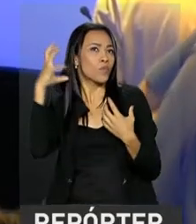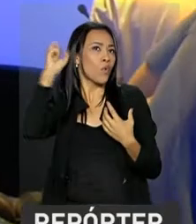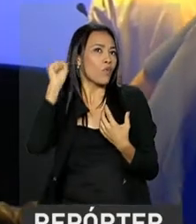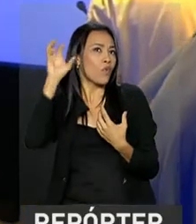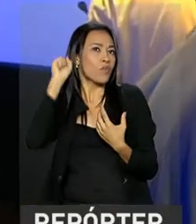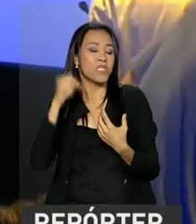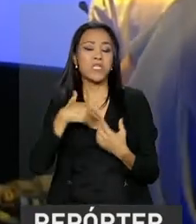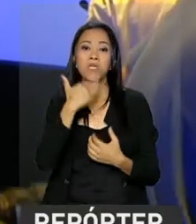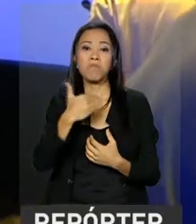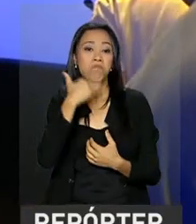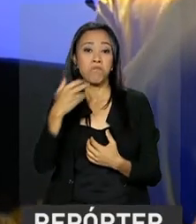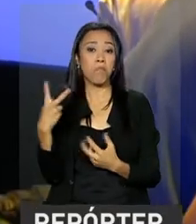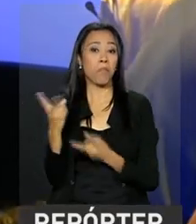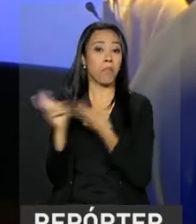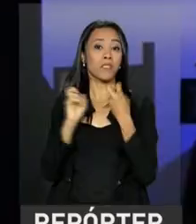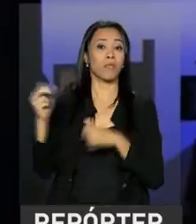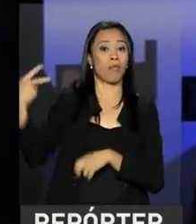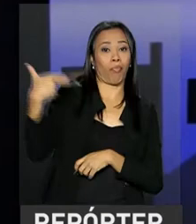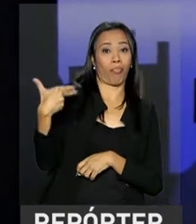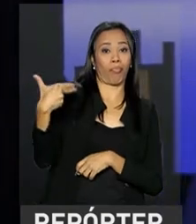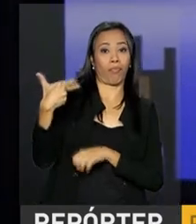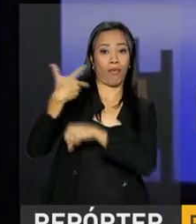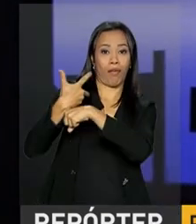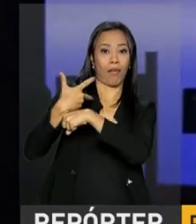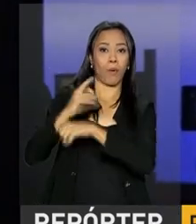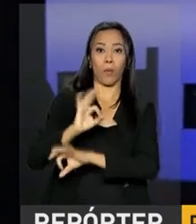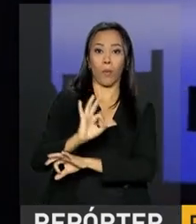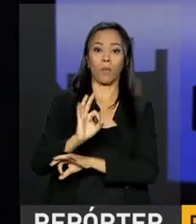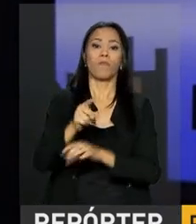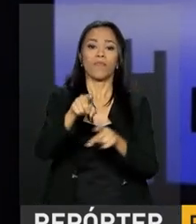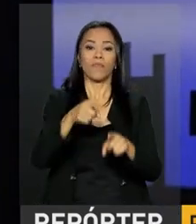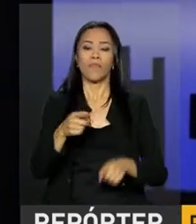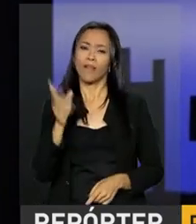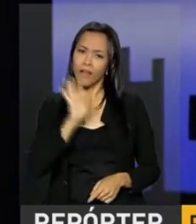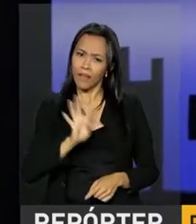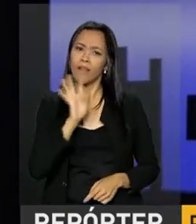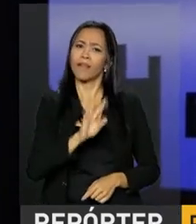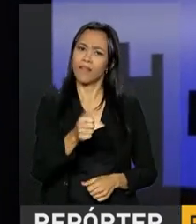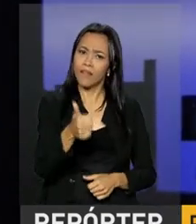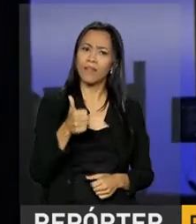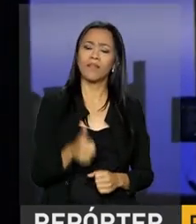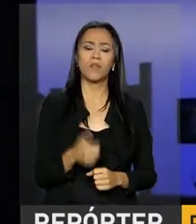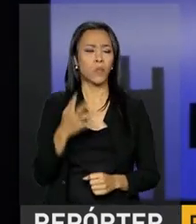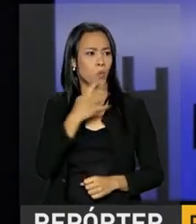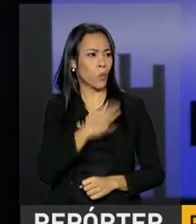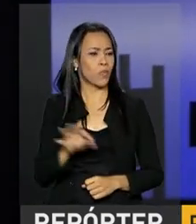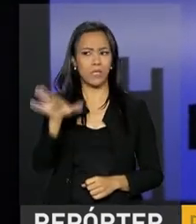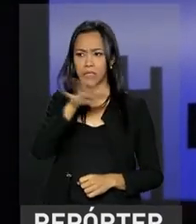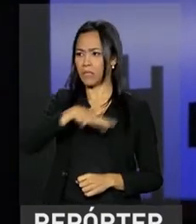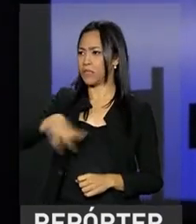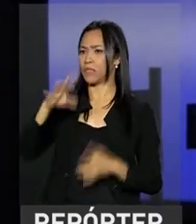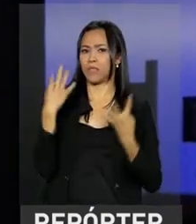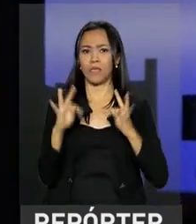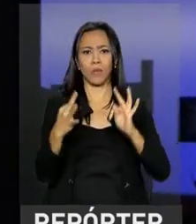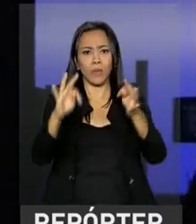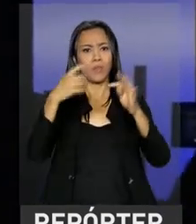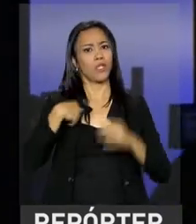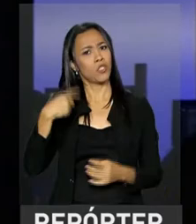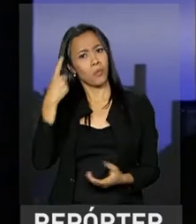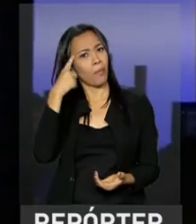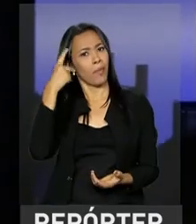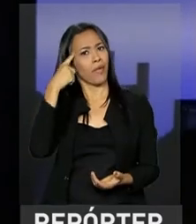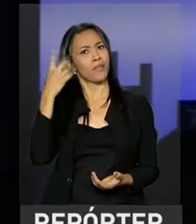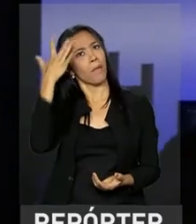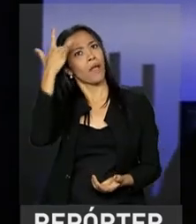nem notaram a presença da câmera. Muito legal, me surpreendi, assim, porque a gente não conhecia essa tecnologia, a gente não pensa muito